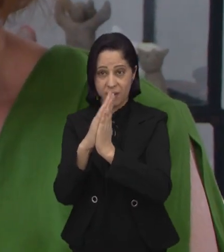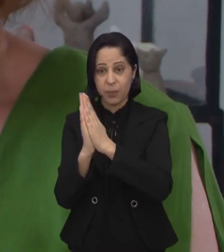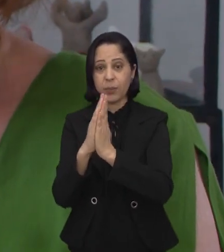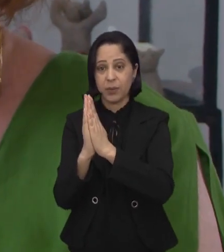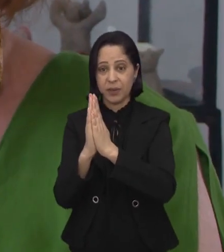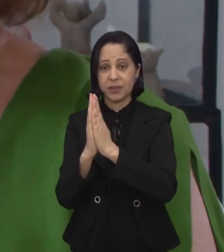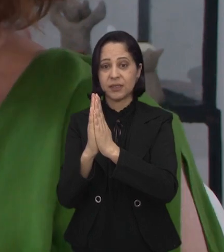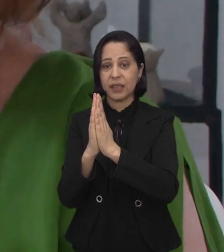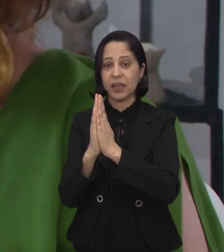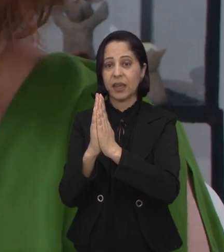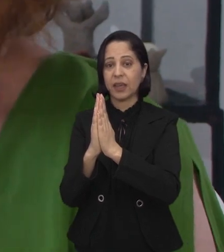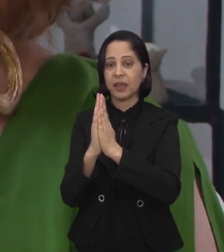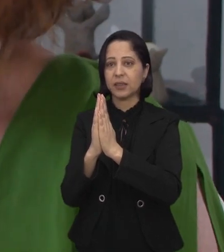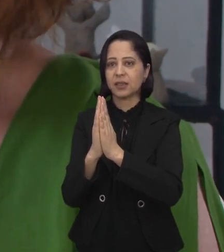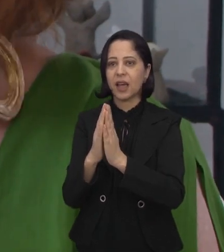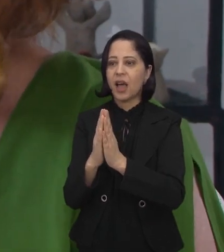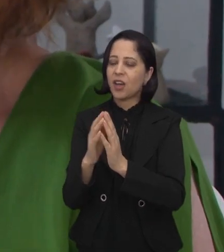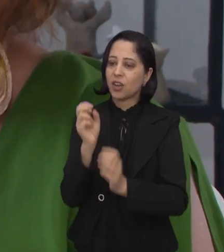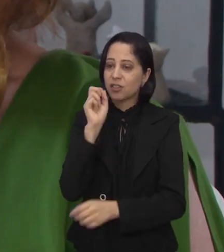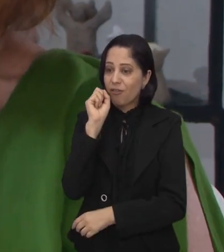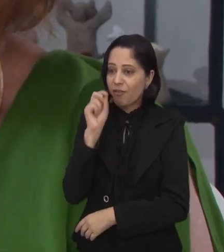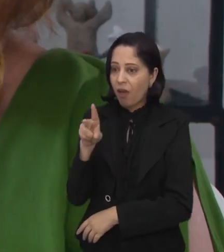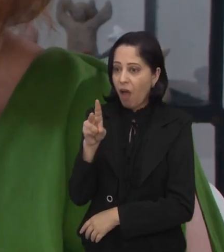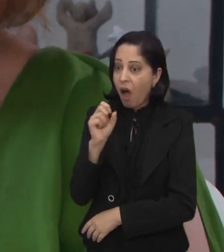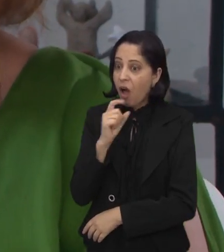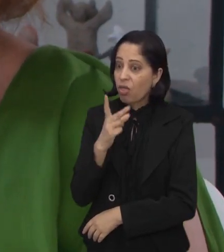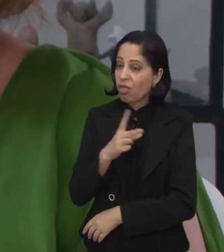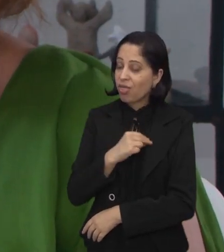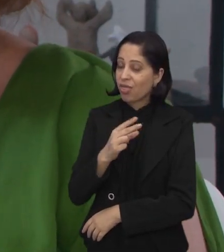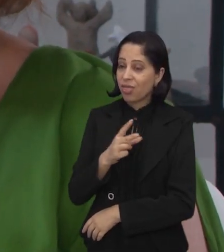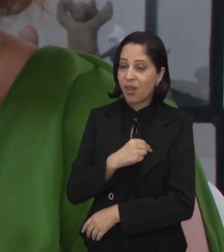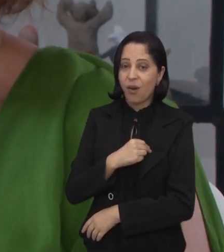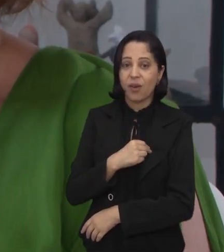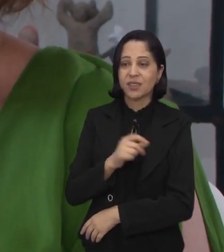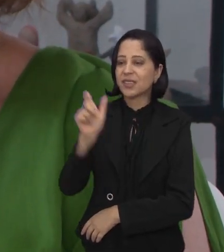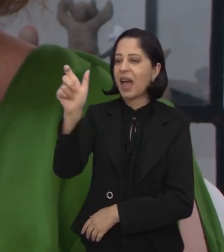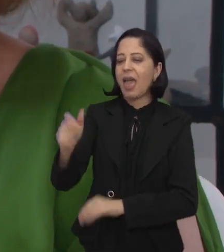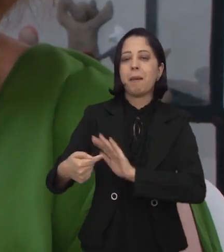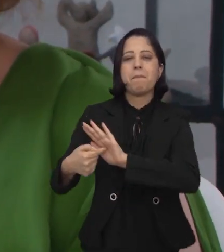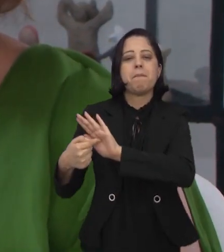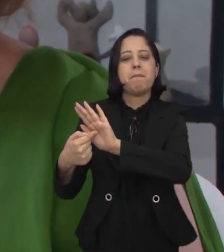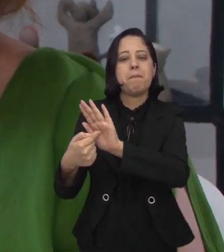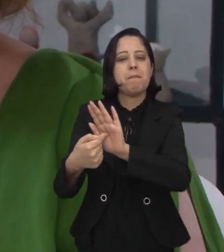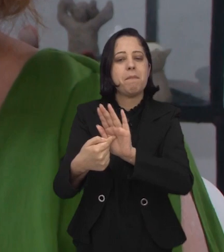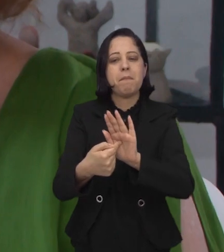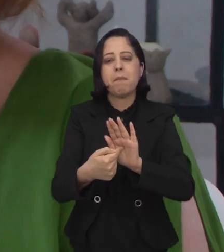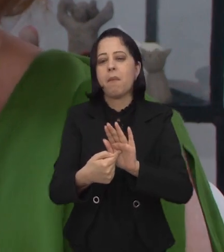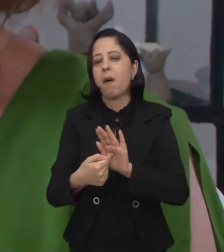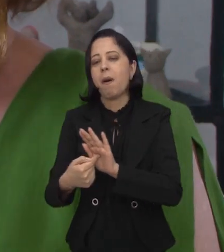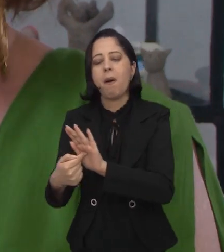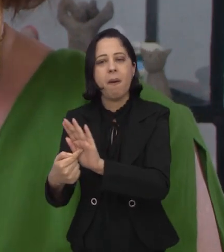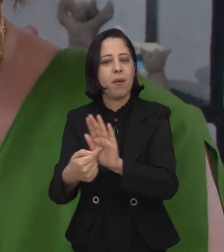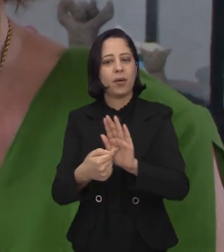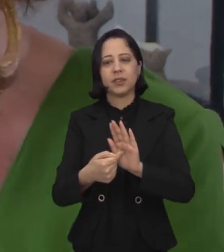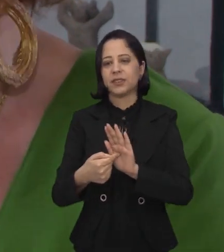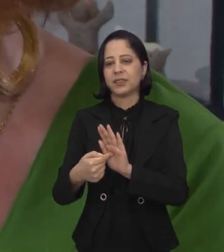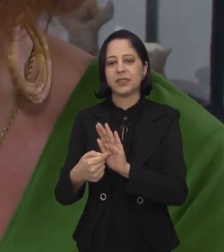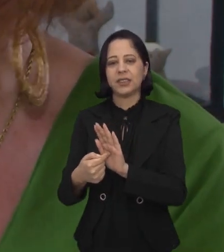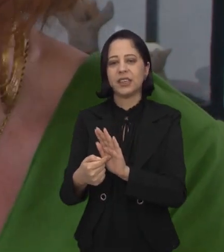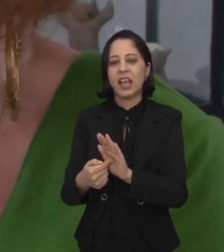Só de você ouvi-la, você se encanta pela vida, né? E a sua expressão cultural, né, a sua